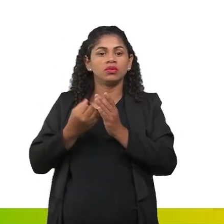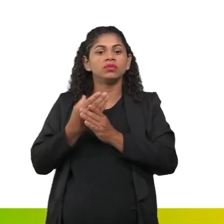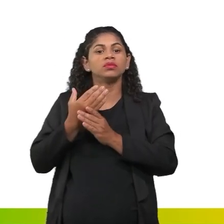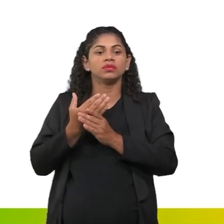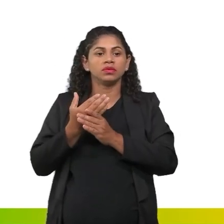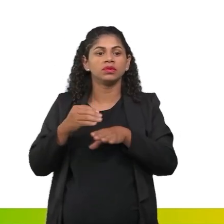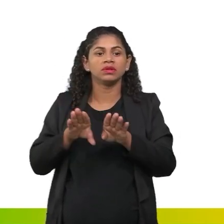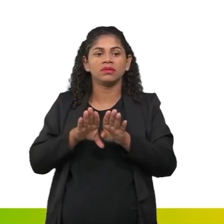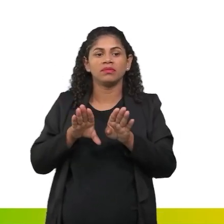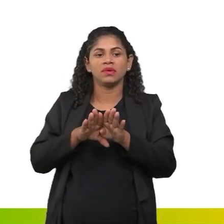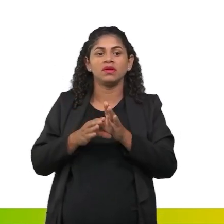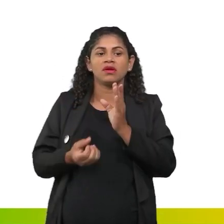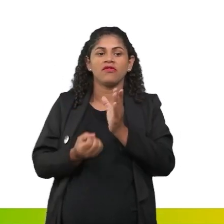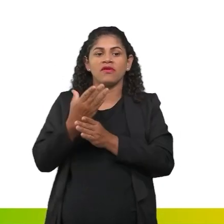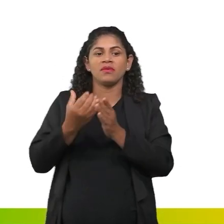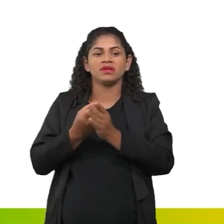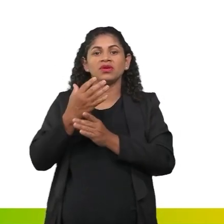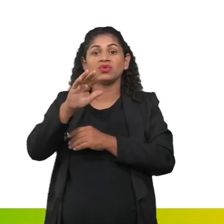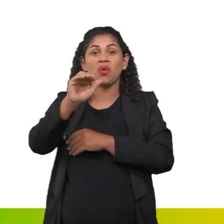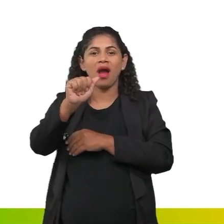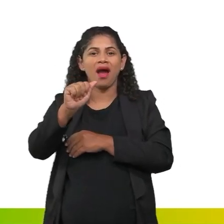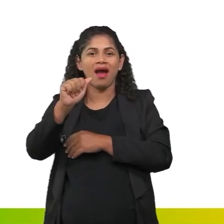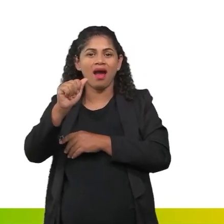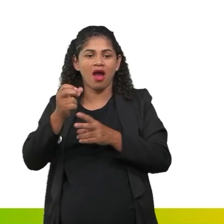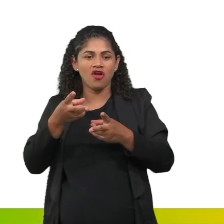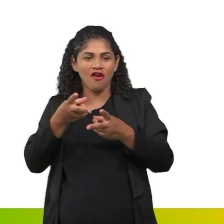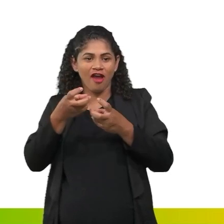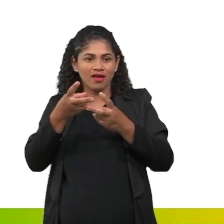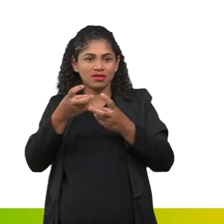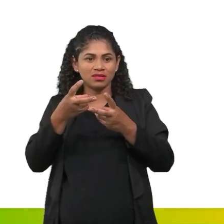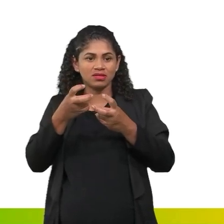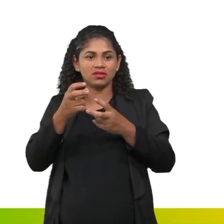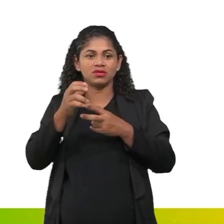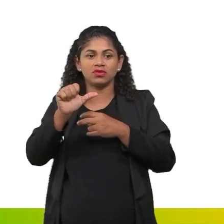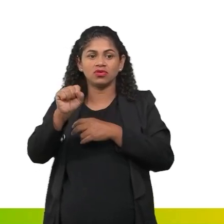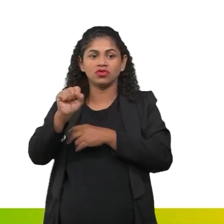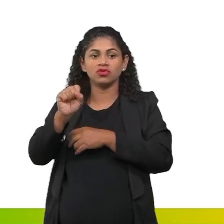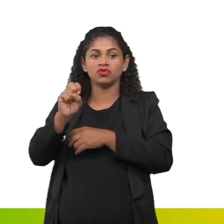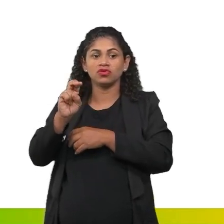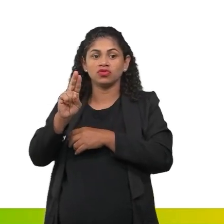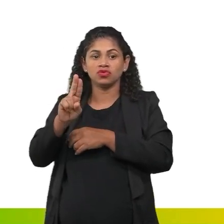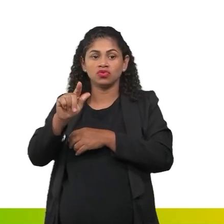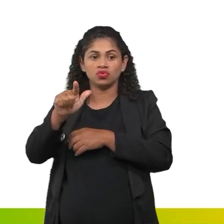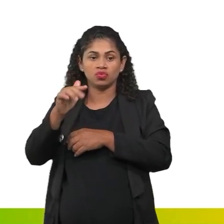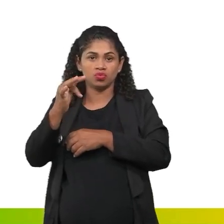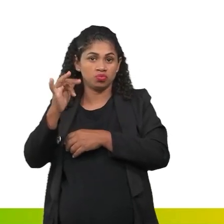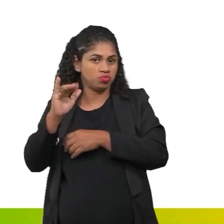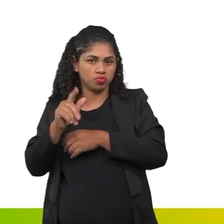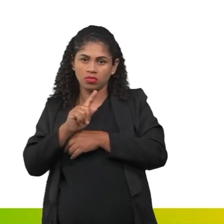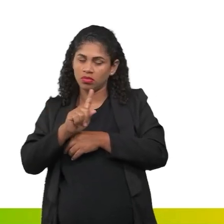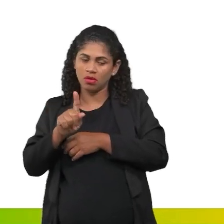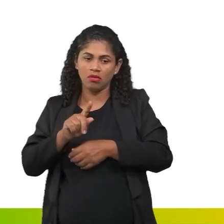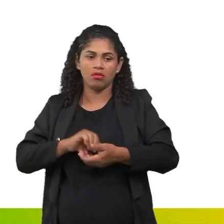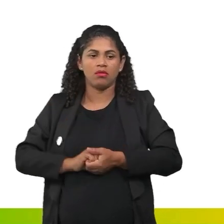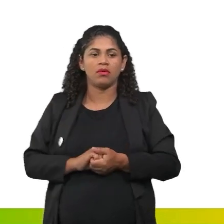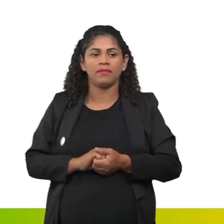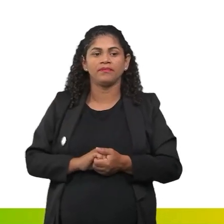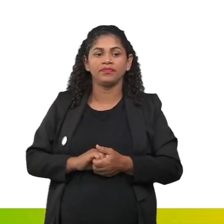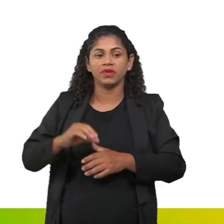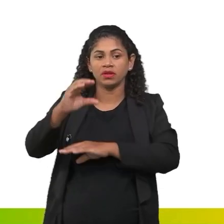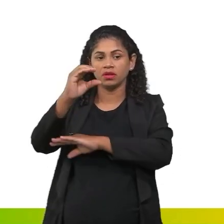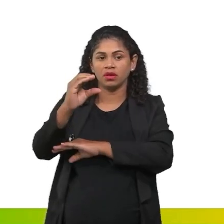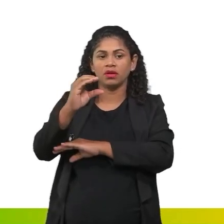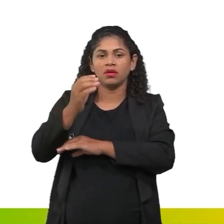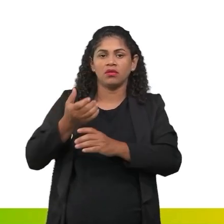ácido sulfúrico. Então, aqui, ó, nós temos 2 erros aqui nessa questão. A letra C. A letra C